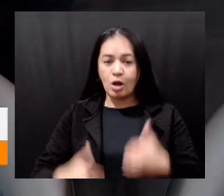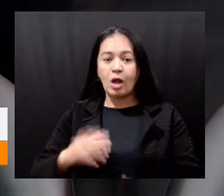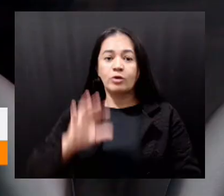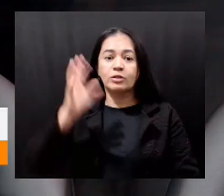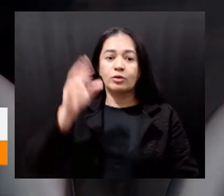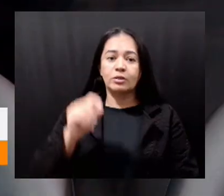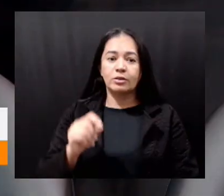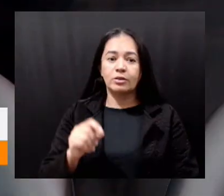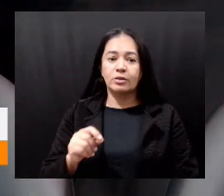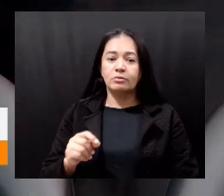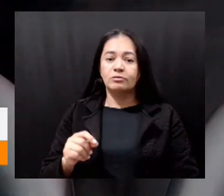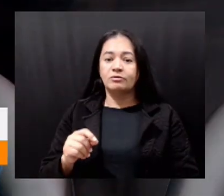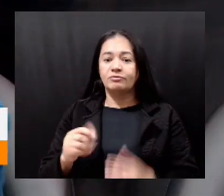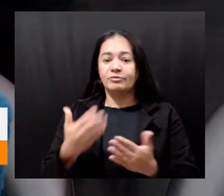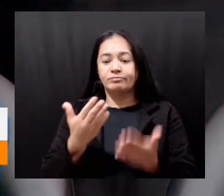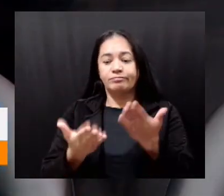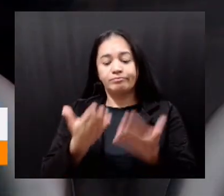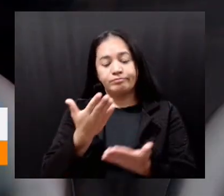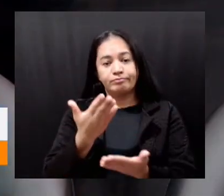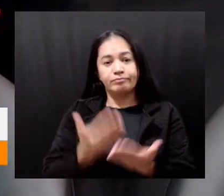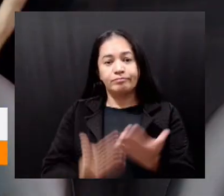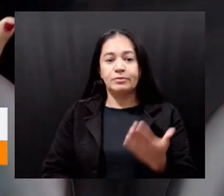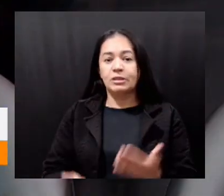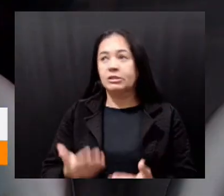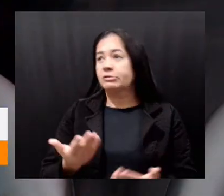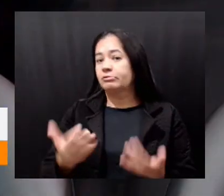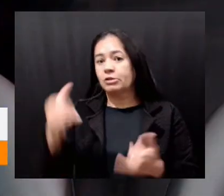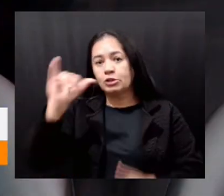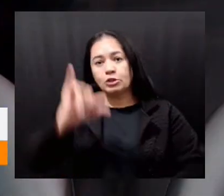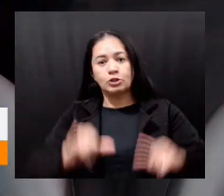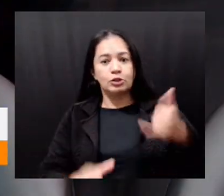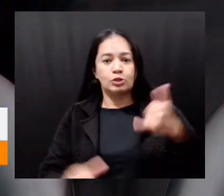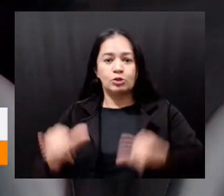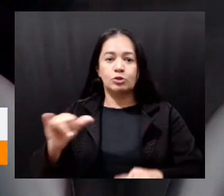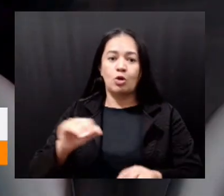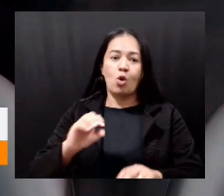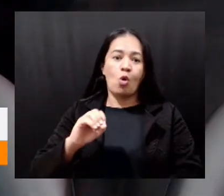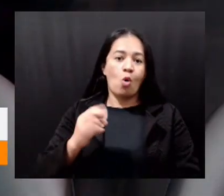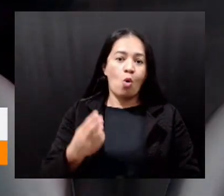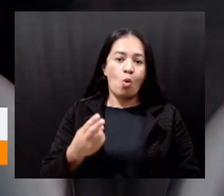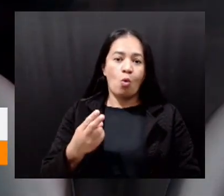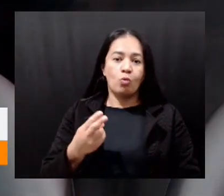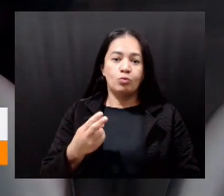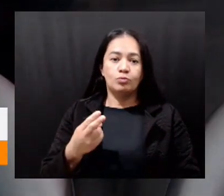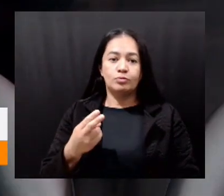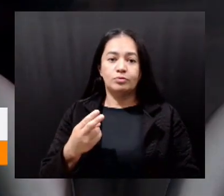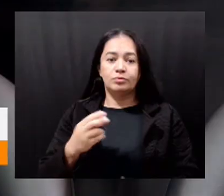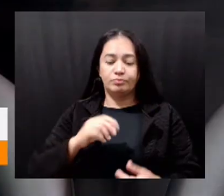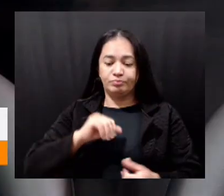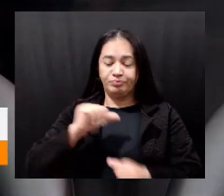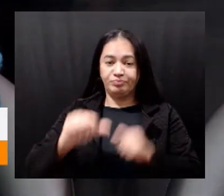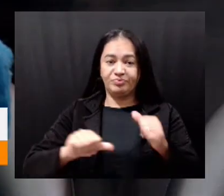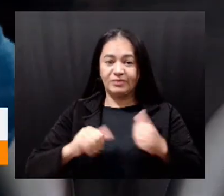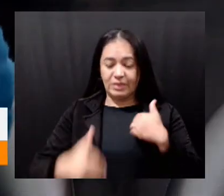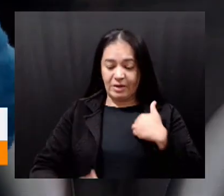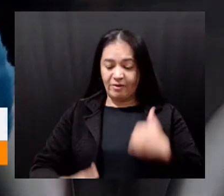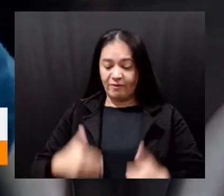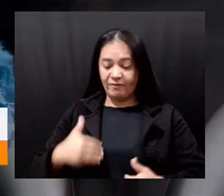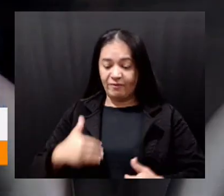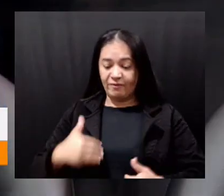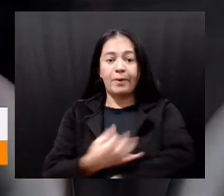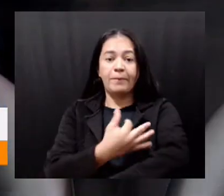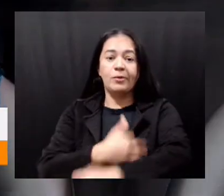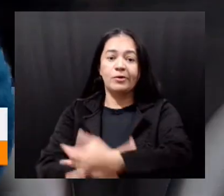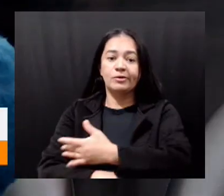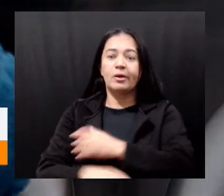desregulação, muitas vezes neuroquímica, uma desregulação, além de física, emocional, e pode,